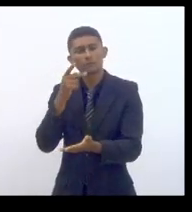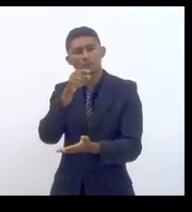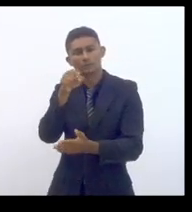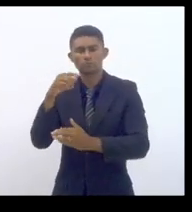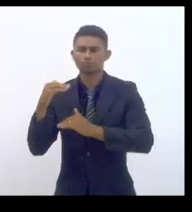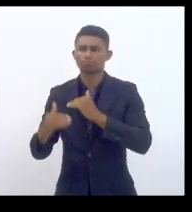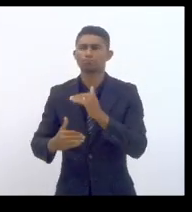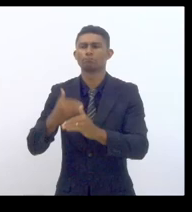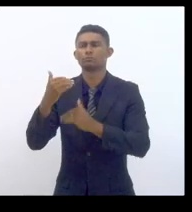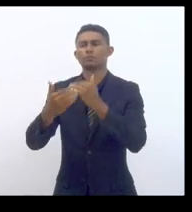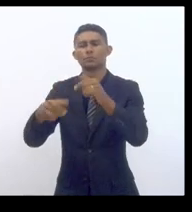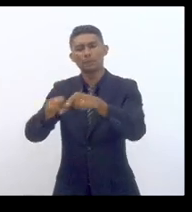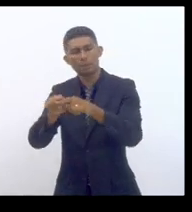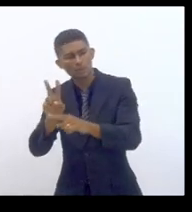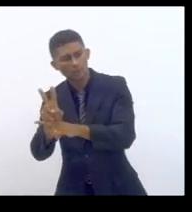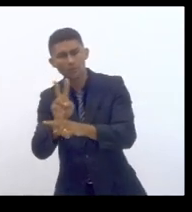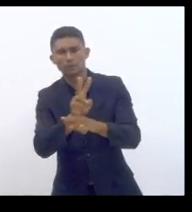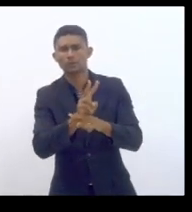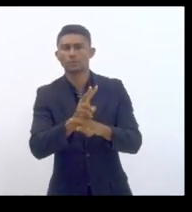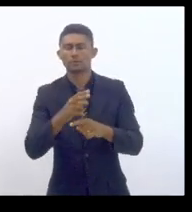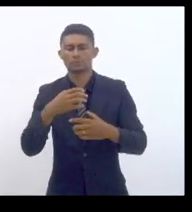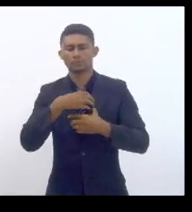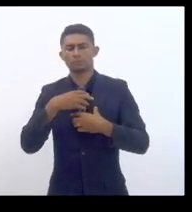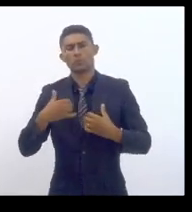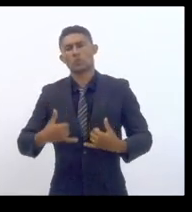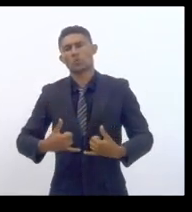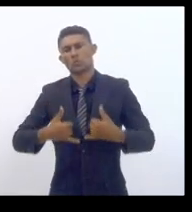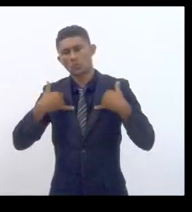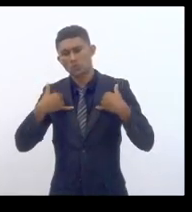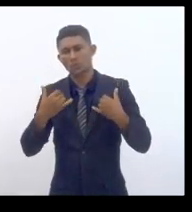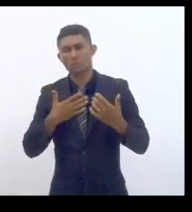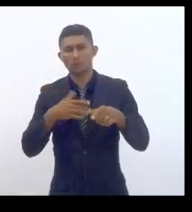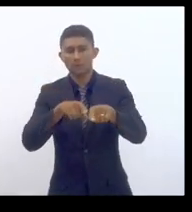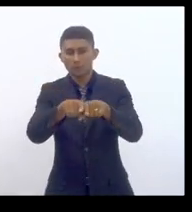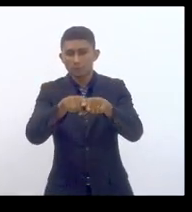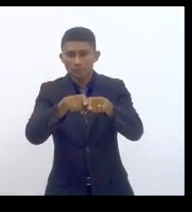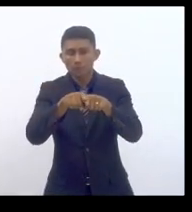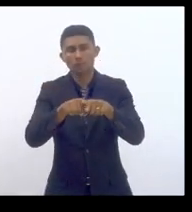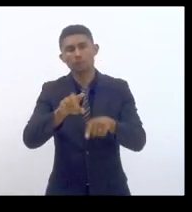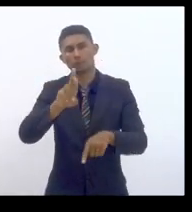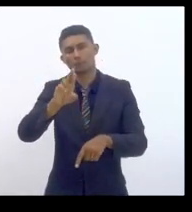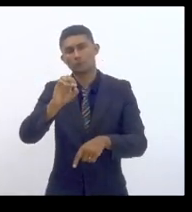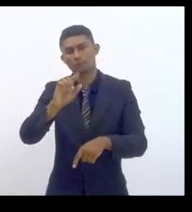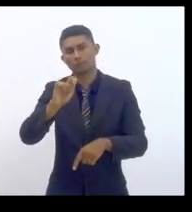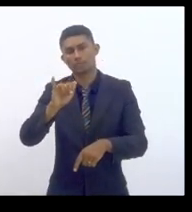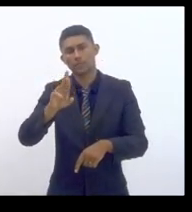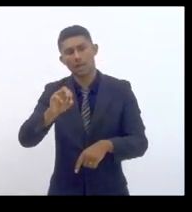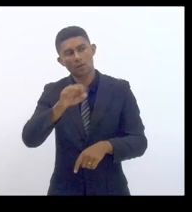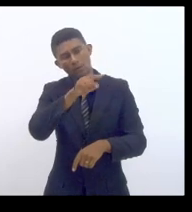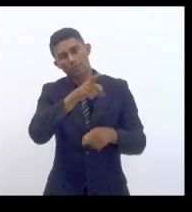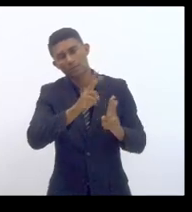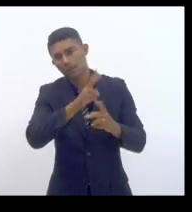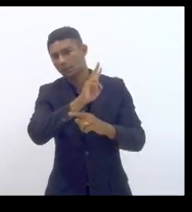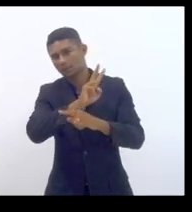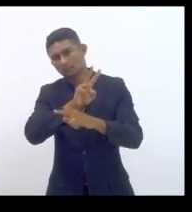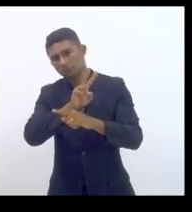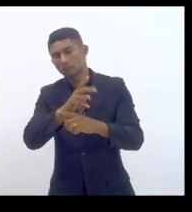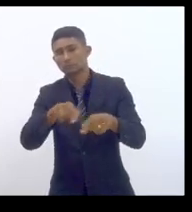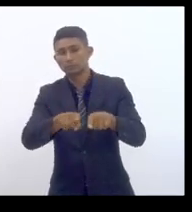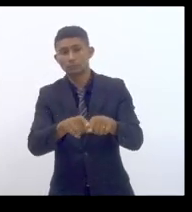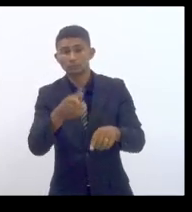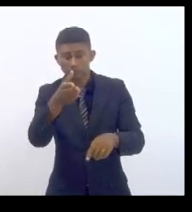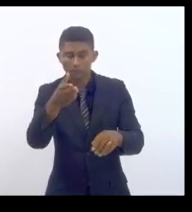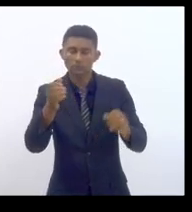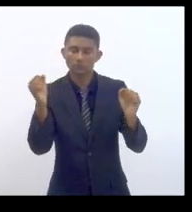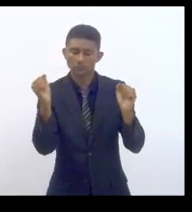sistema de proteção do consumidor. Me orgulho de ter o meu irmão, secretário de Estado, vereador Rogério Amorim, de defesa do consumidor, e junto com Vossa Excelência,